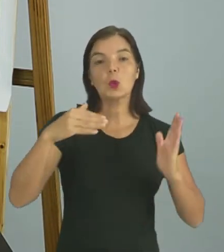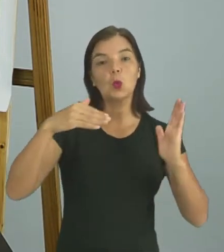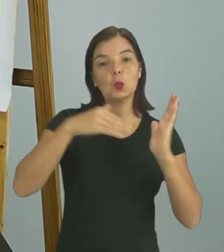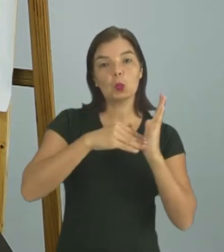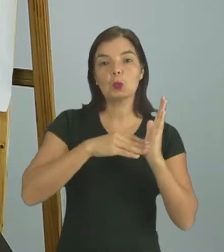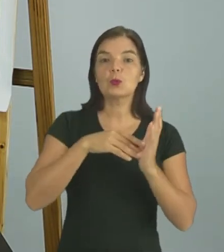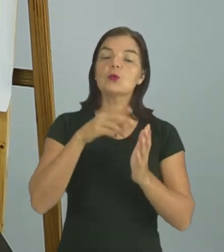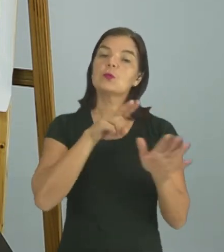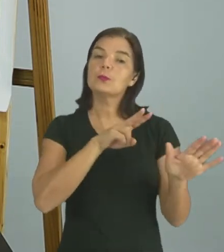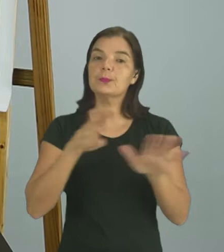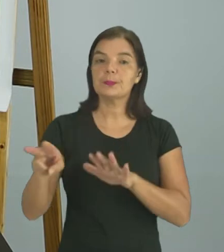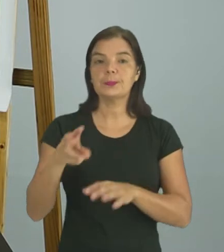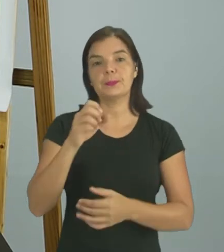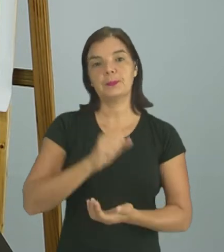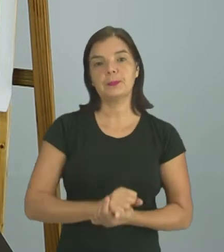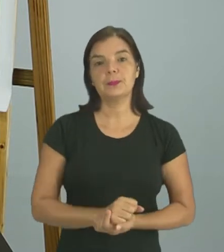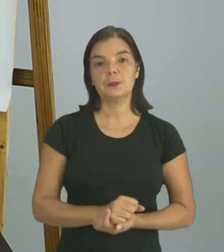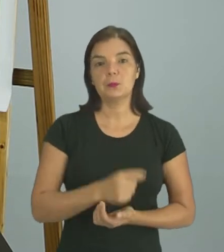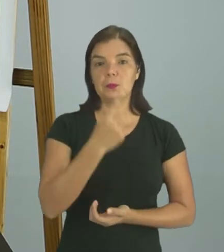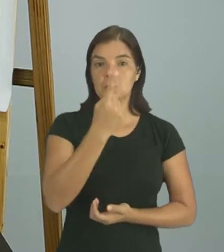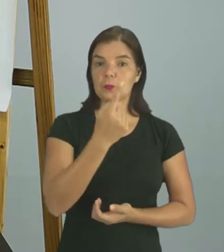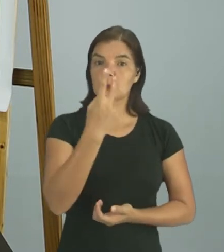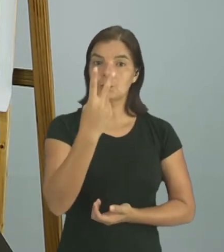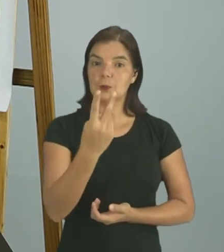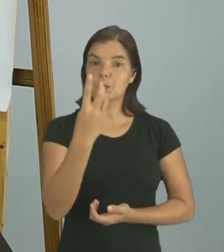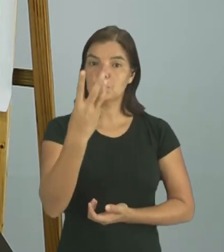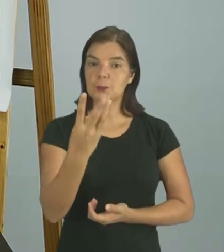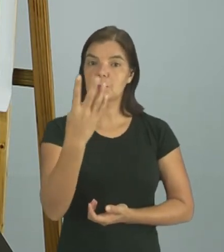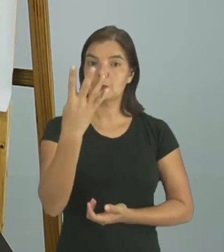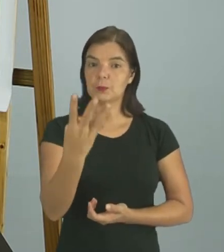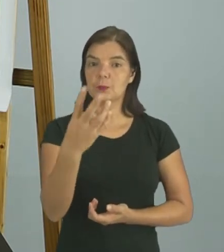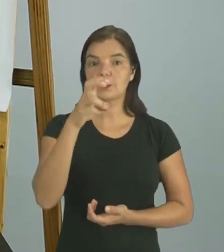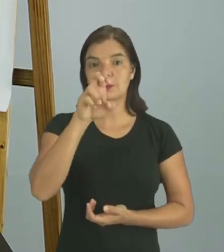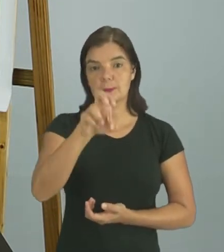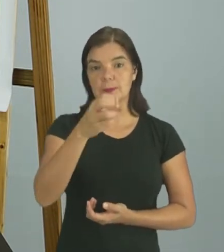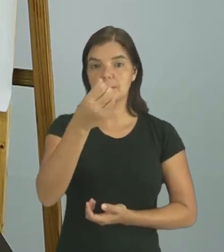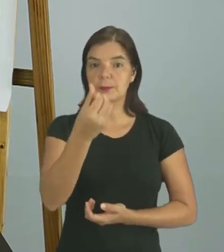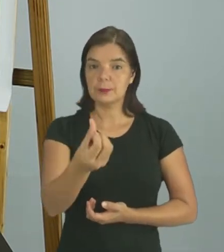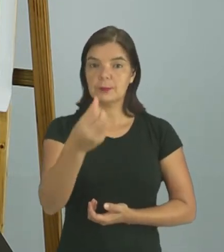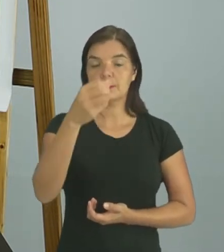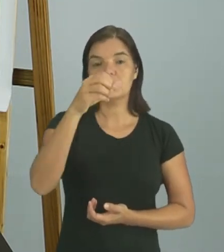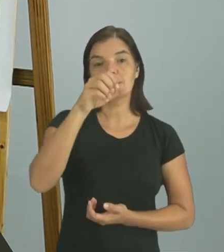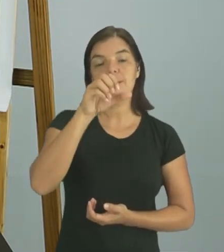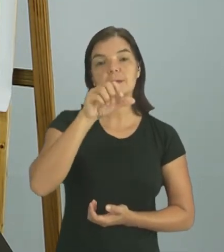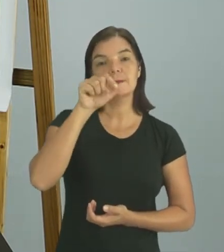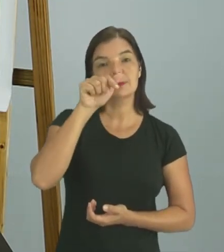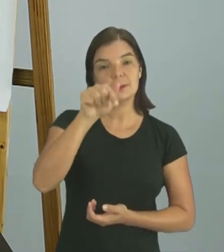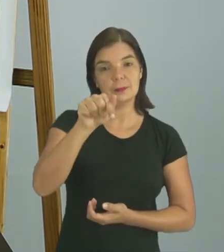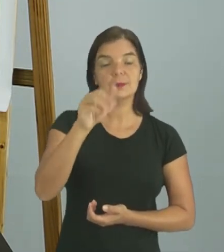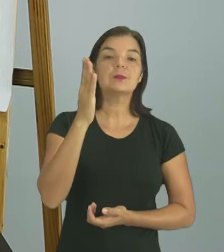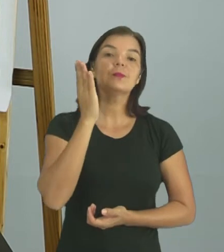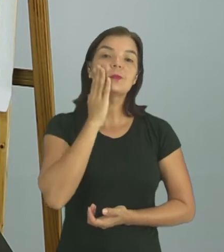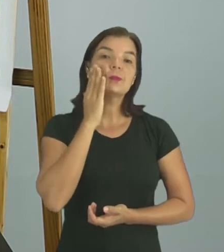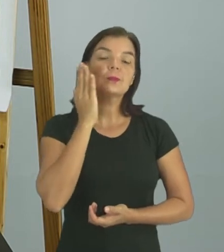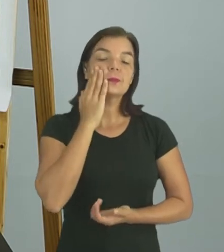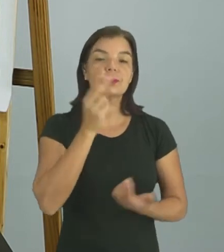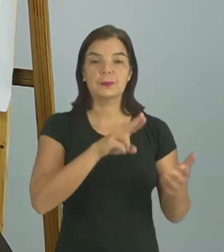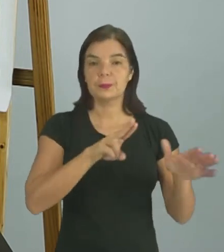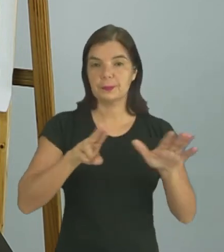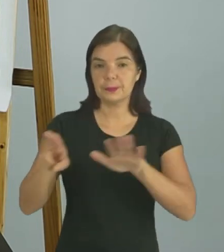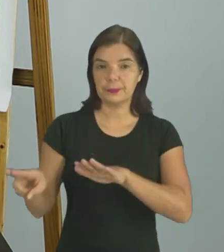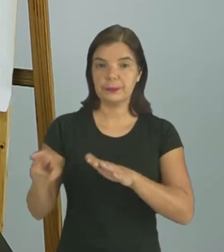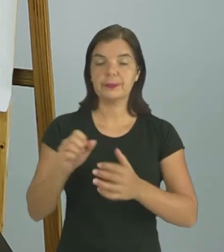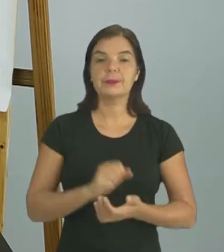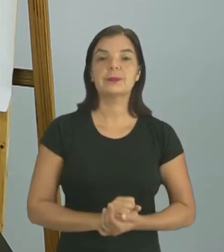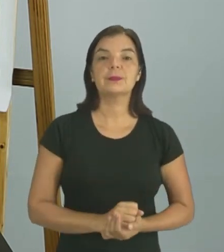dia da semana. Então, nós temos 1, 2, 3, 4, 5, 6, 7 dias da